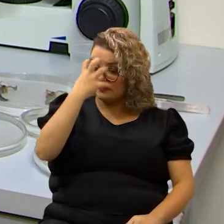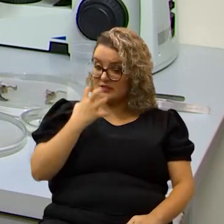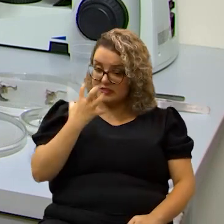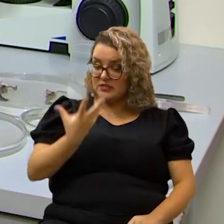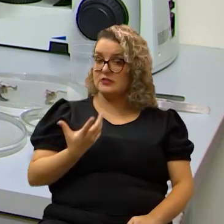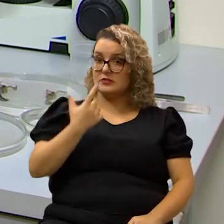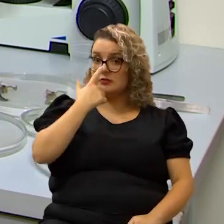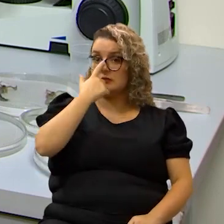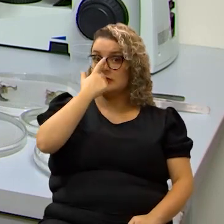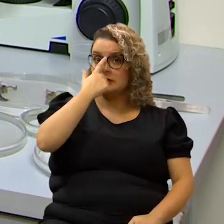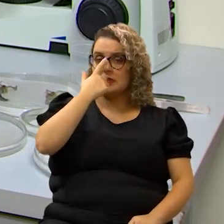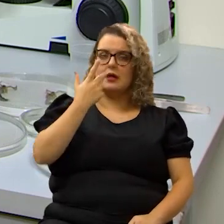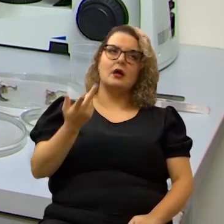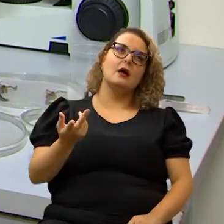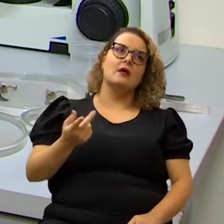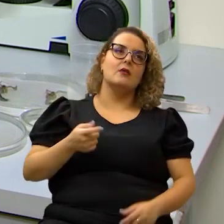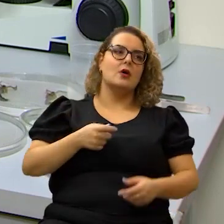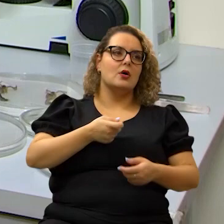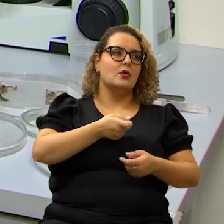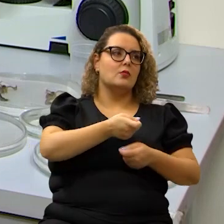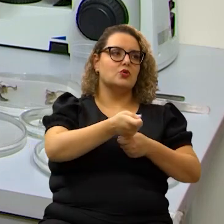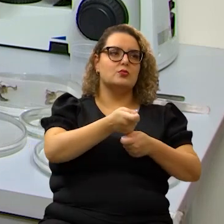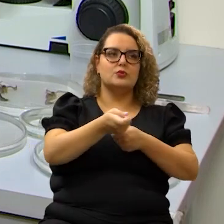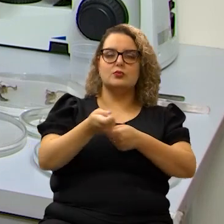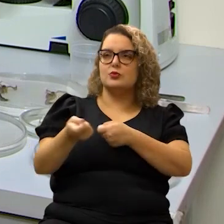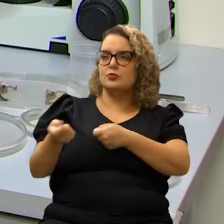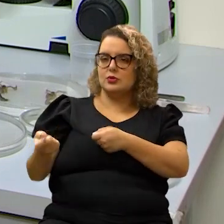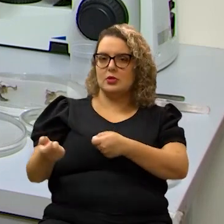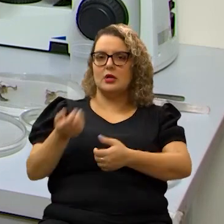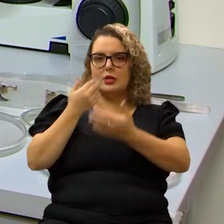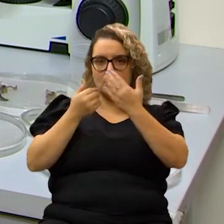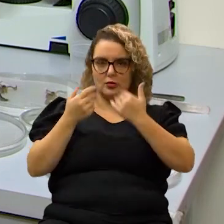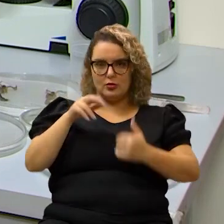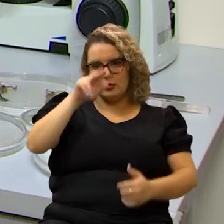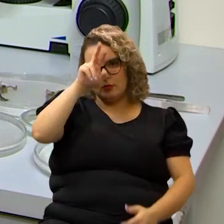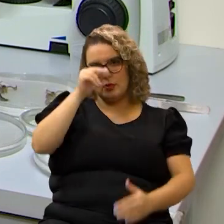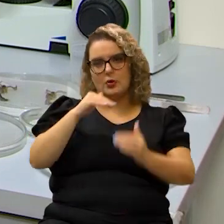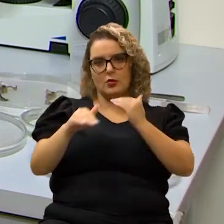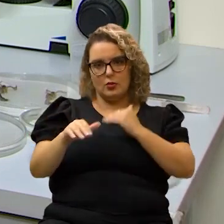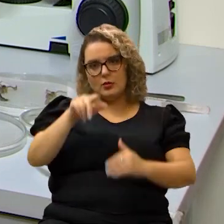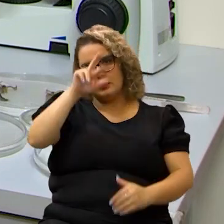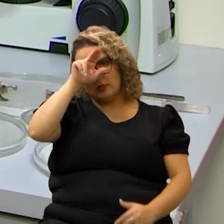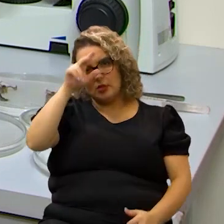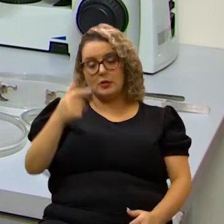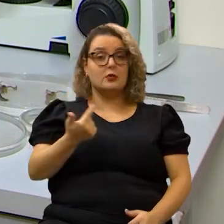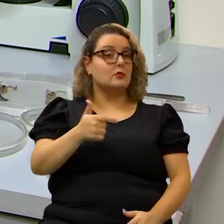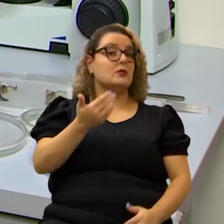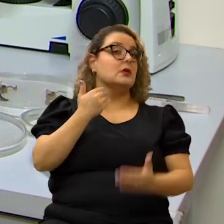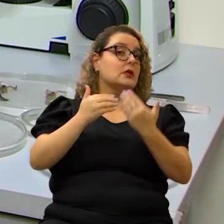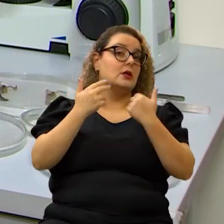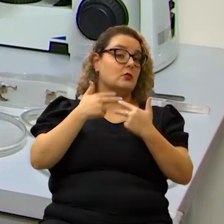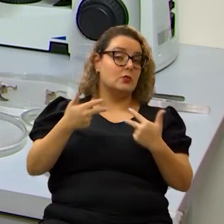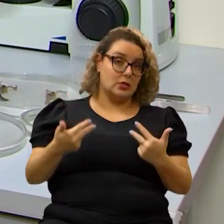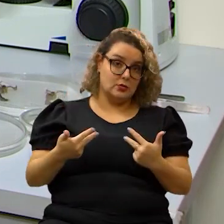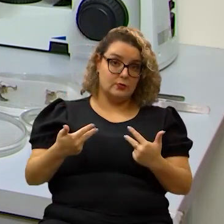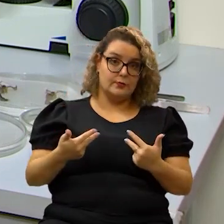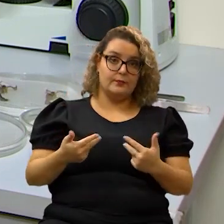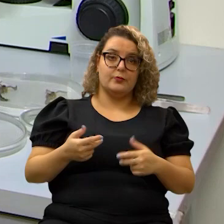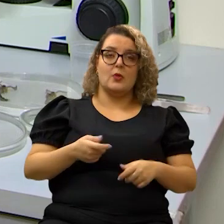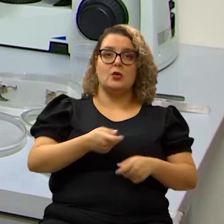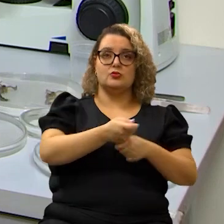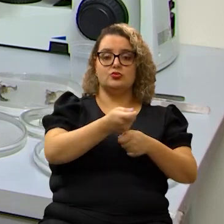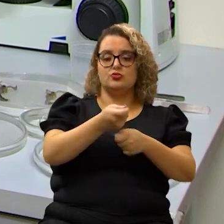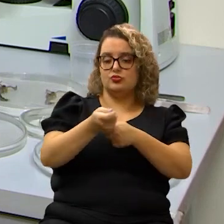ficar mais agressivo, tá? Então eu falo, eu vou passar veneno, ele come barata, eu vou passar veneno contra a barata, aí ele não vai